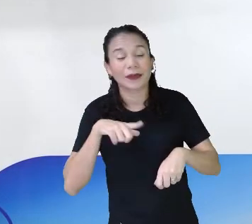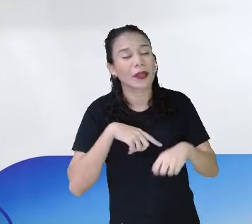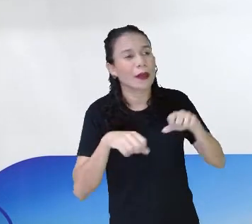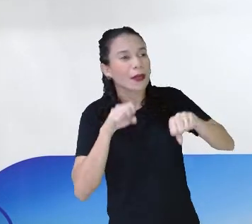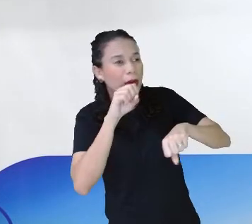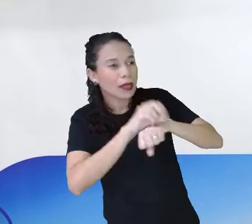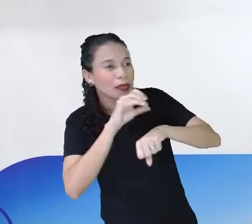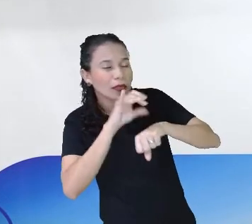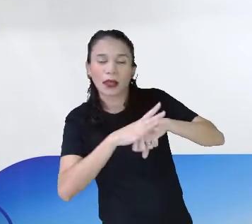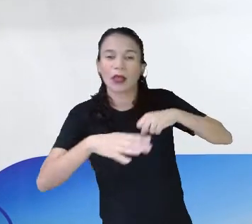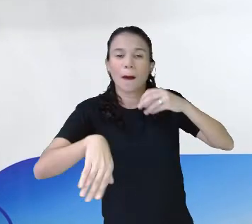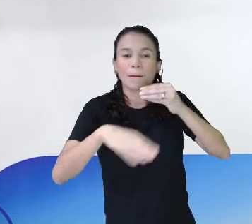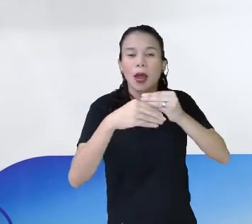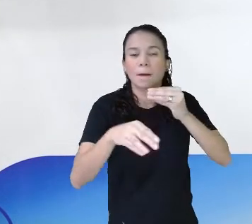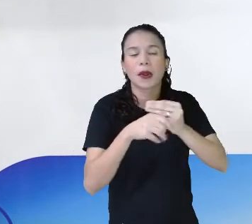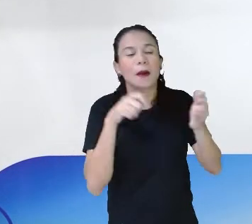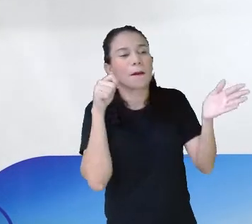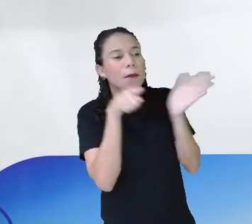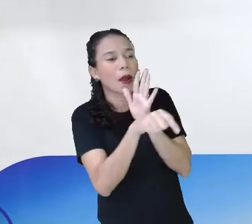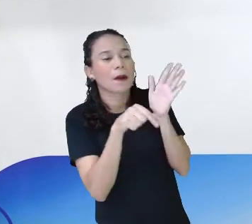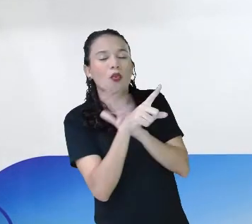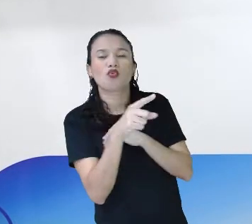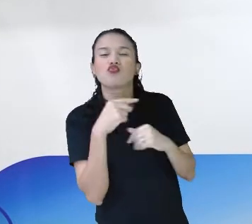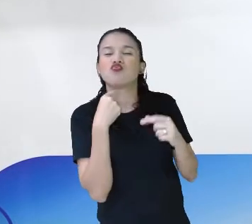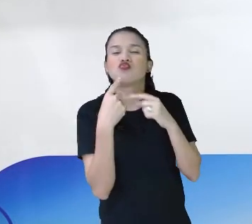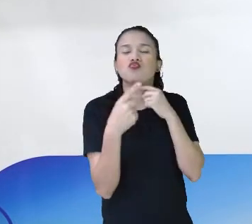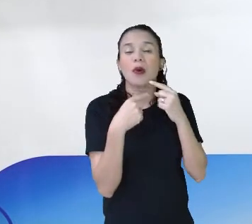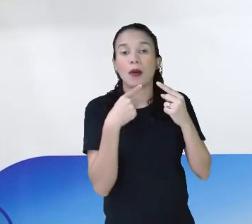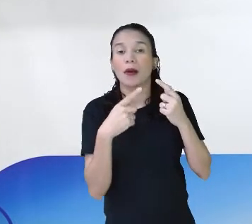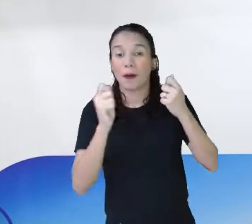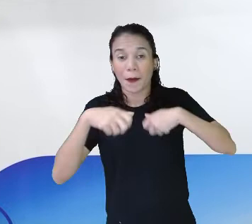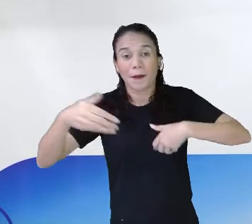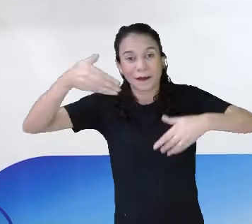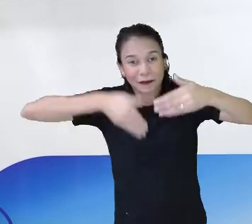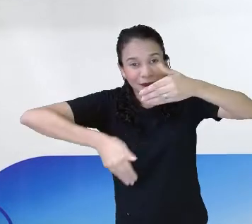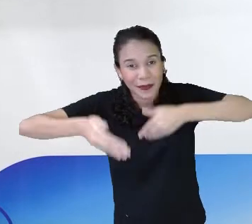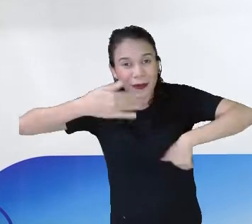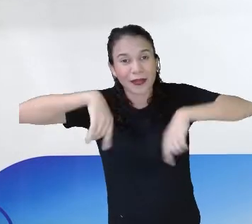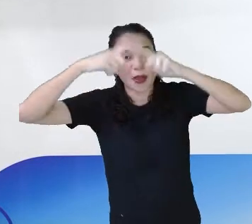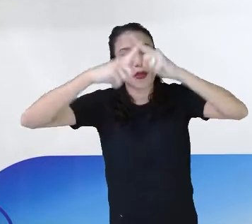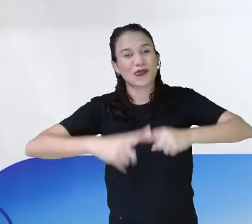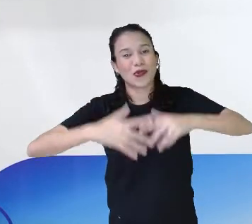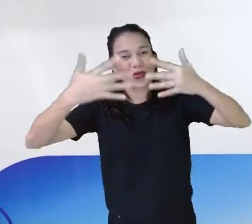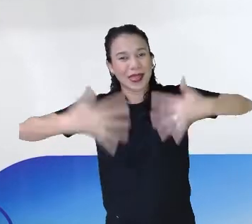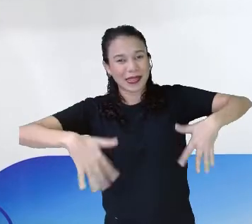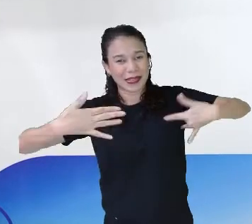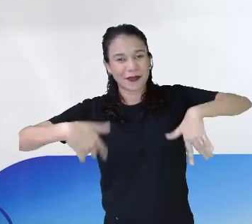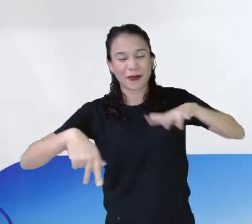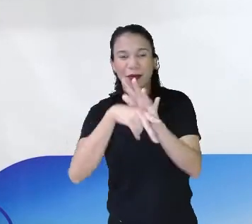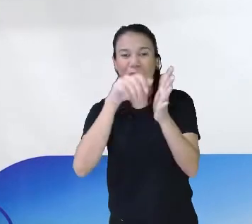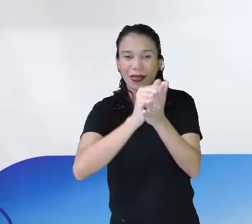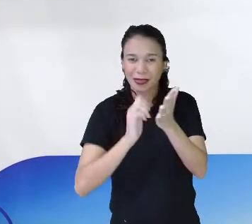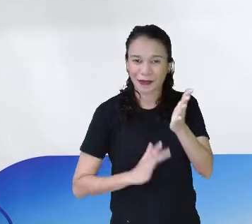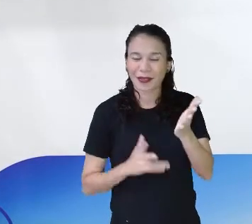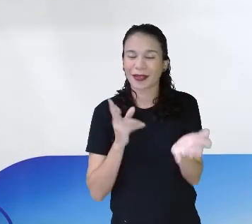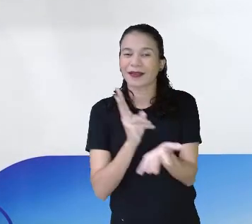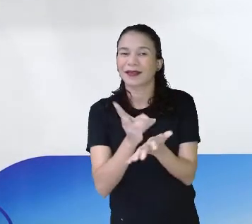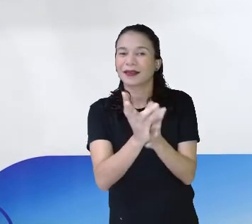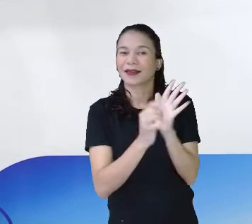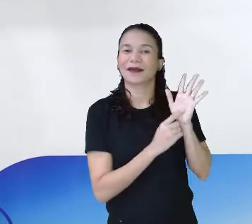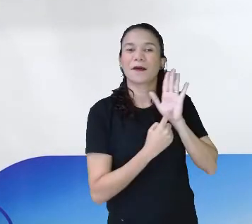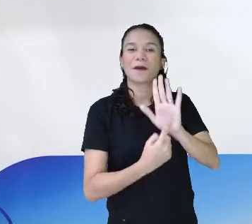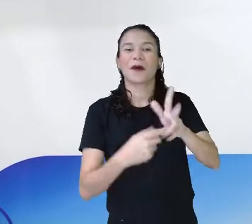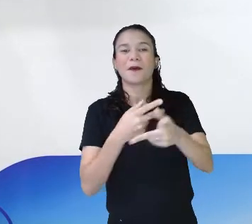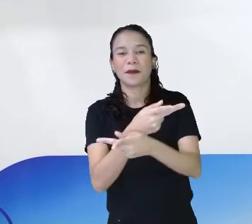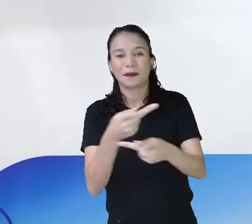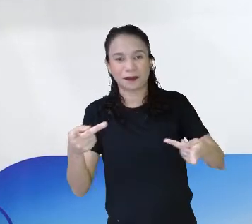comentando, vocês podem estar tirando dúvida e vocês também participam dos desafios e das atividades que a gente sempre traz